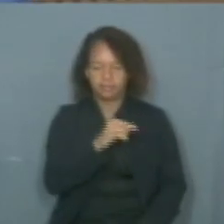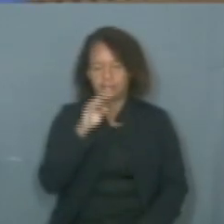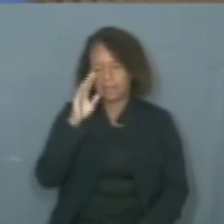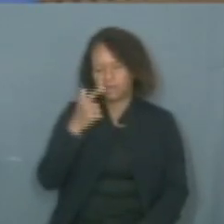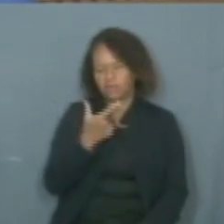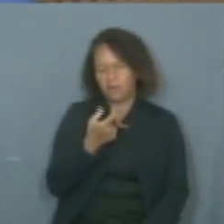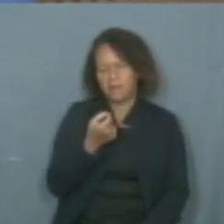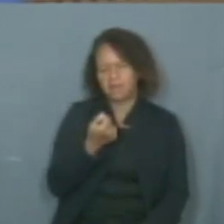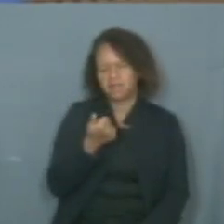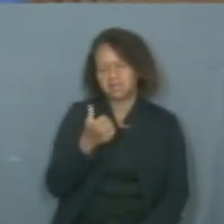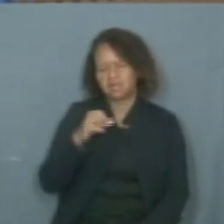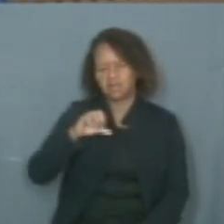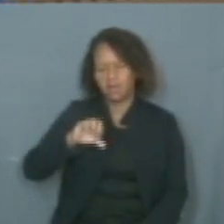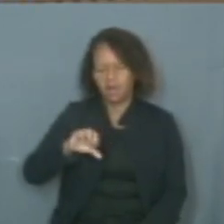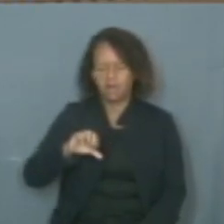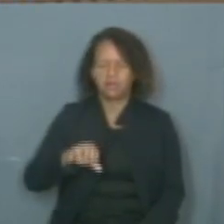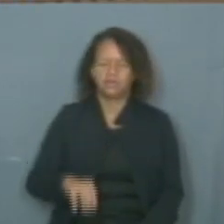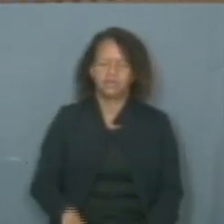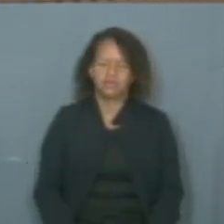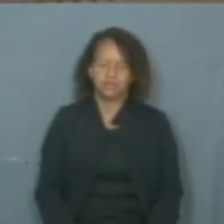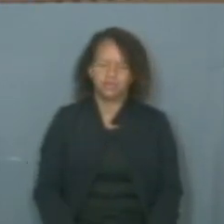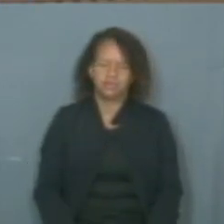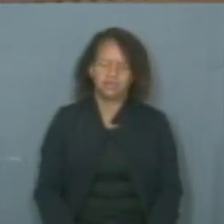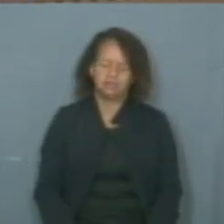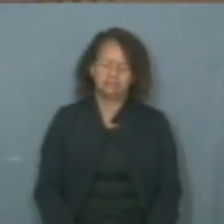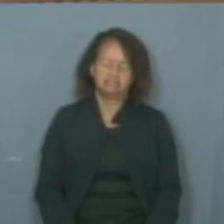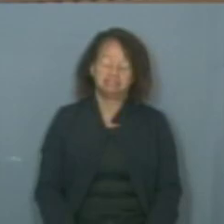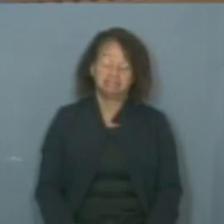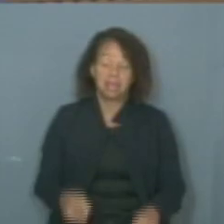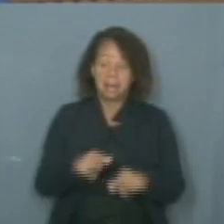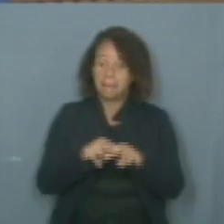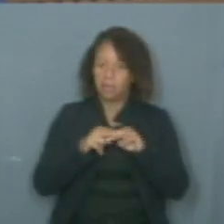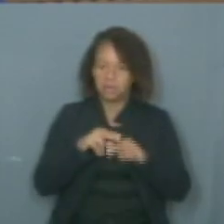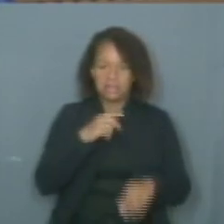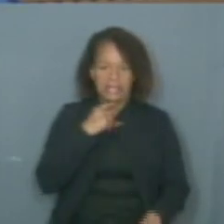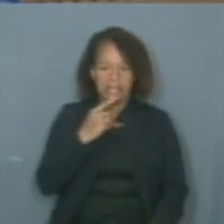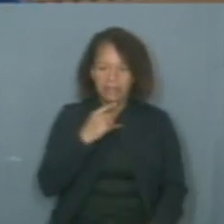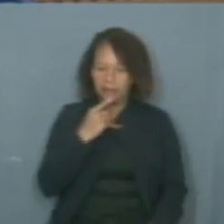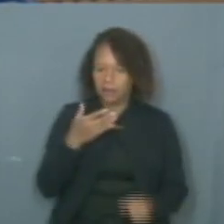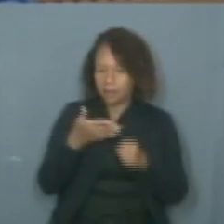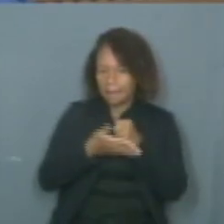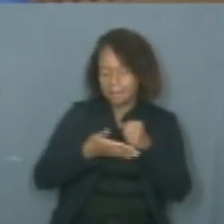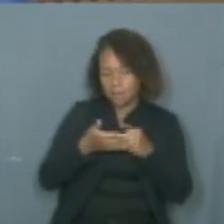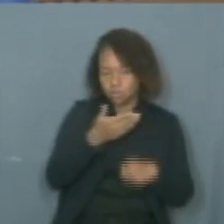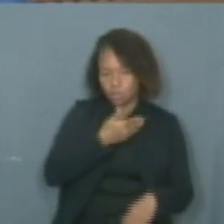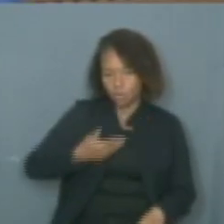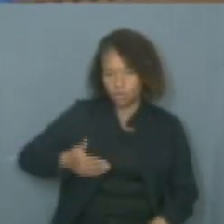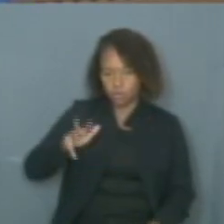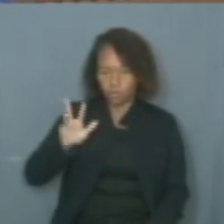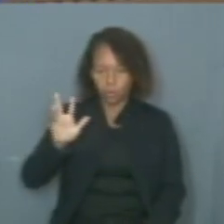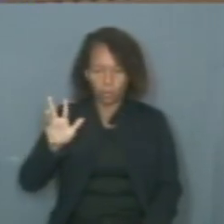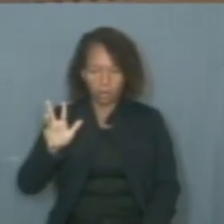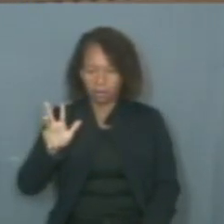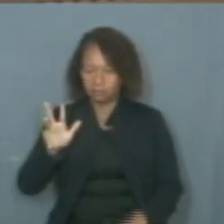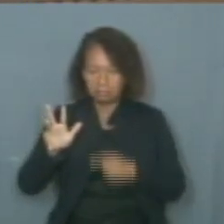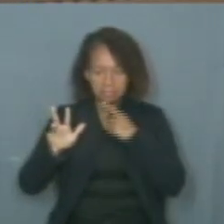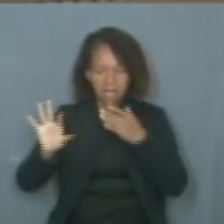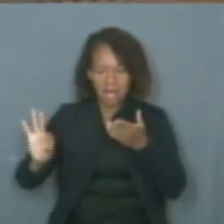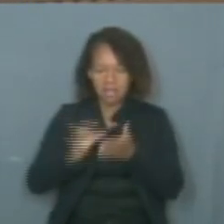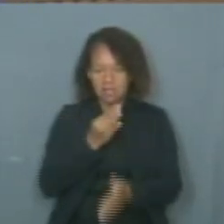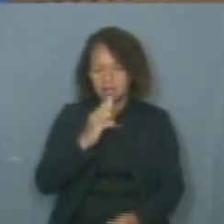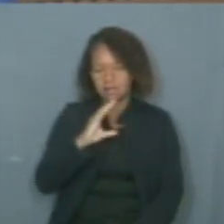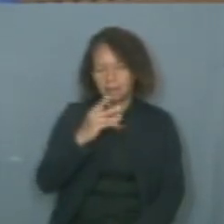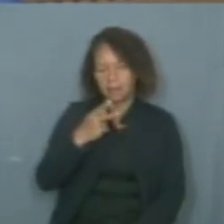em 2019. Deve ser por isso que ninguém da base do governo Lula, ou quase ninguém, assinou a